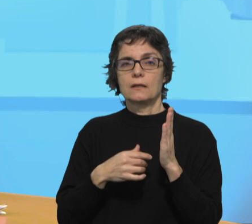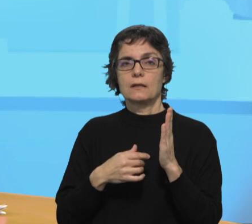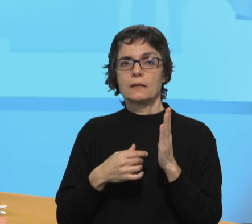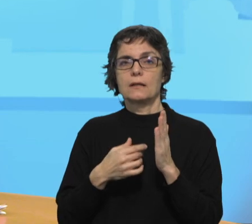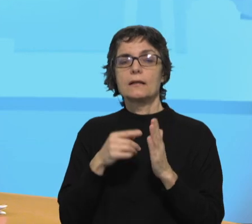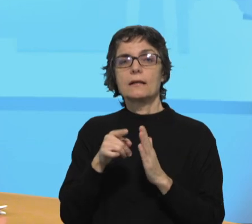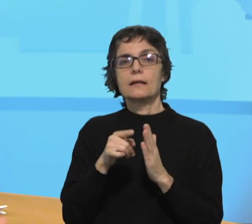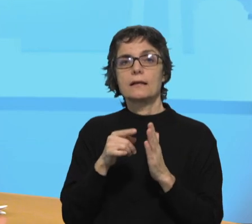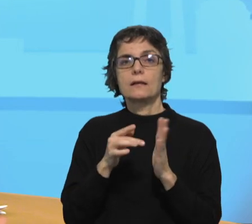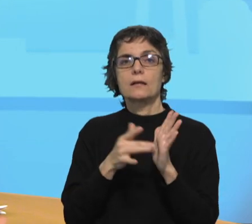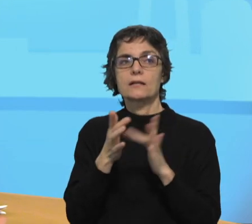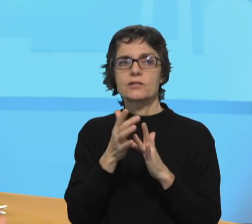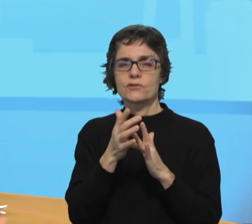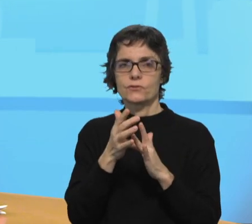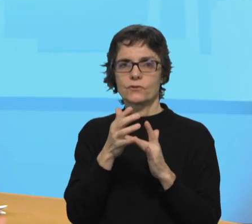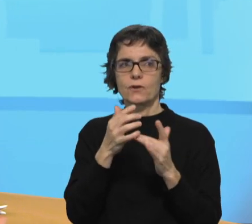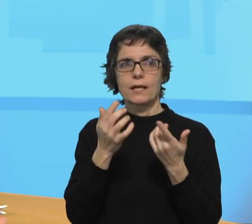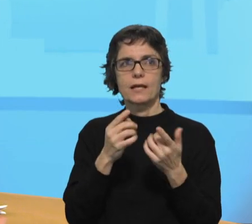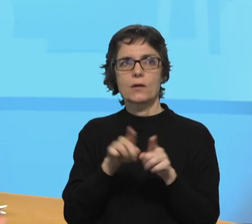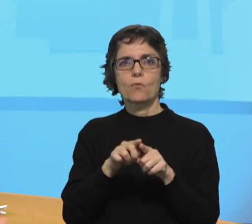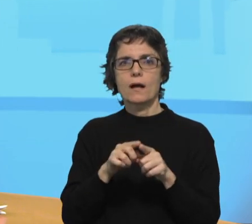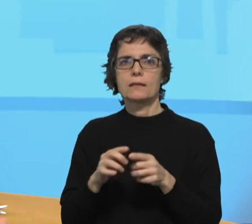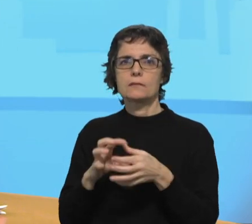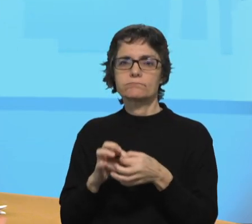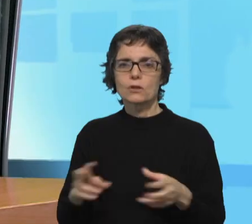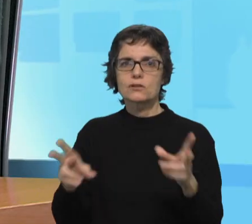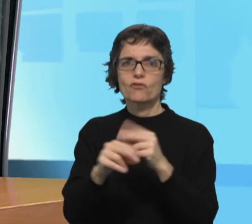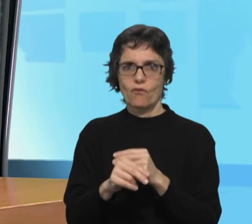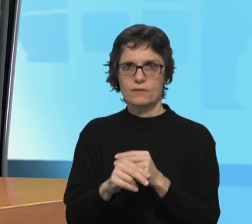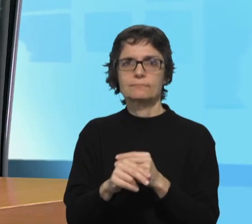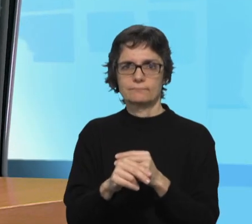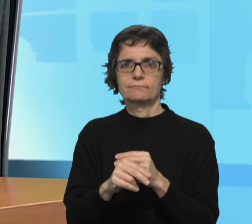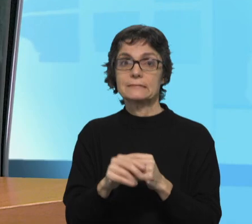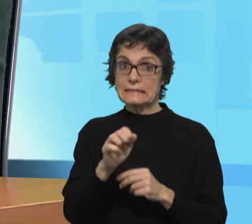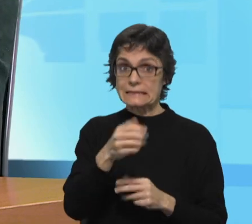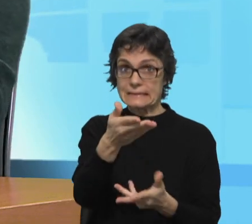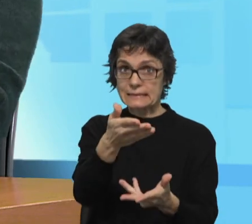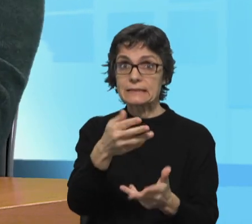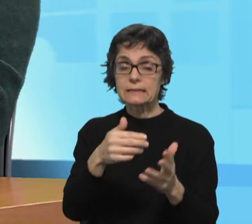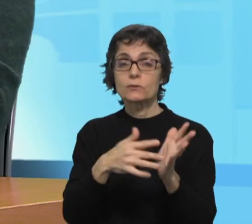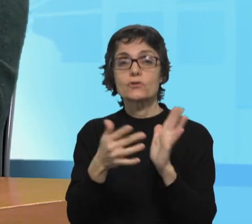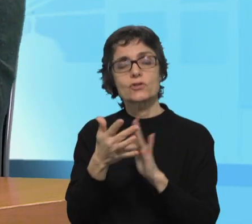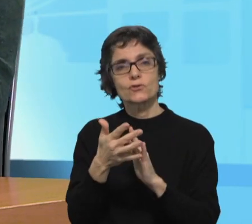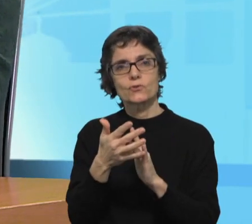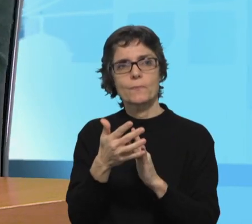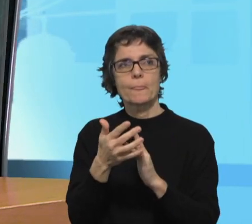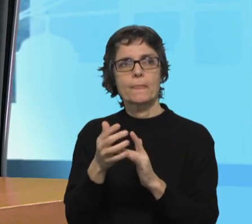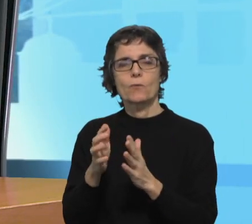uma reinterpretação, é uma nova aliança, digamos assim. Exatamente. Jesus é o cumular do Antigo